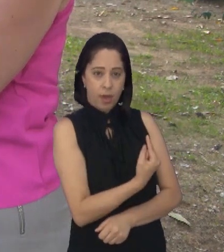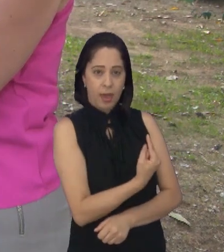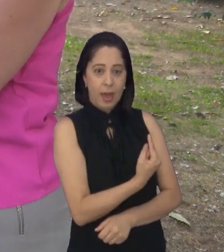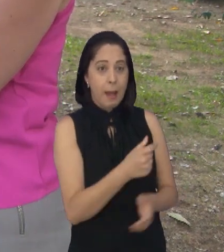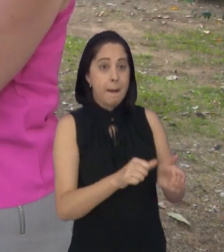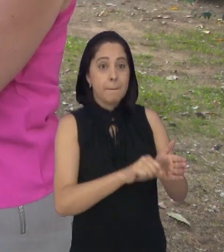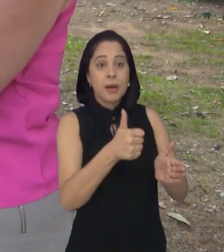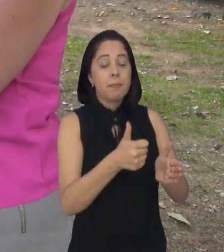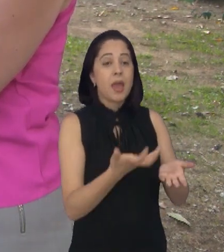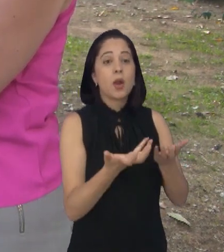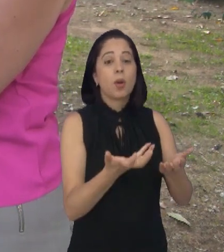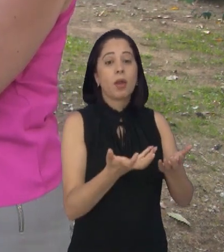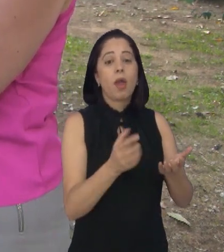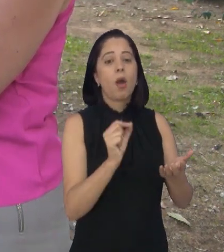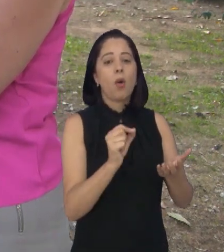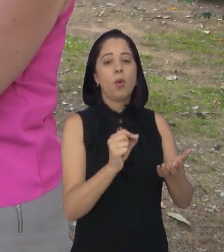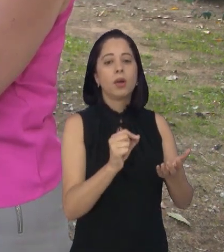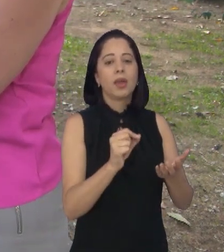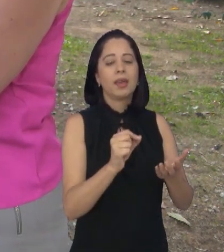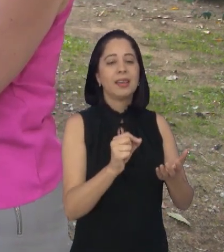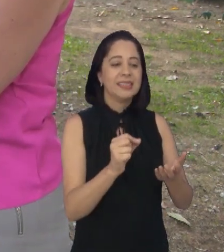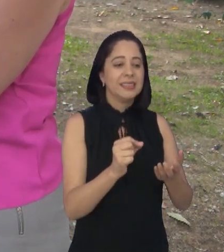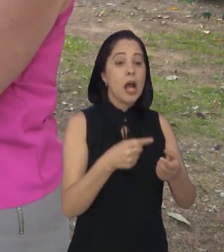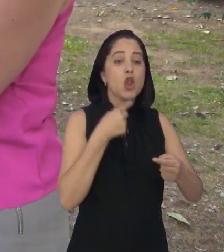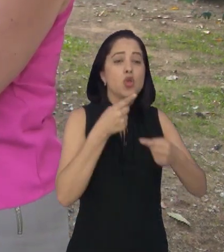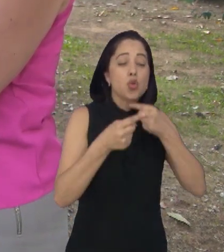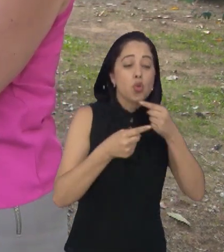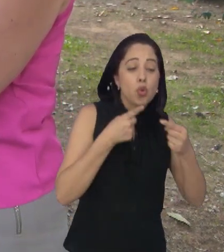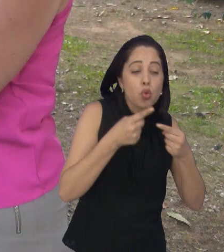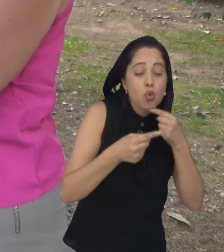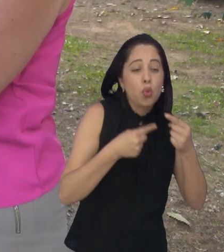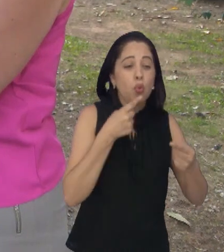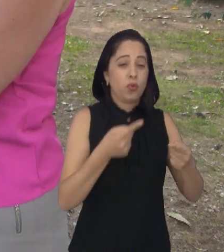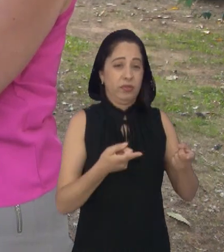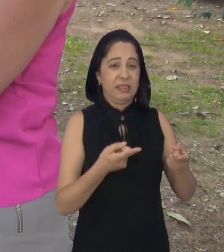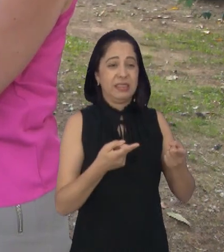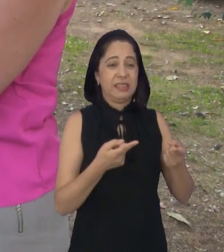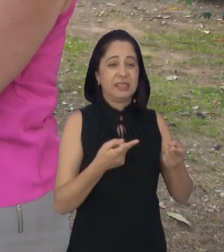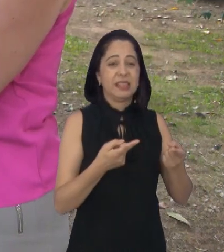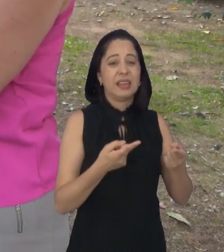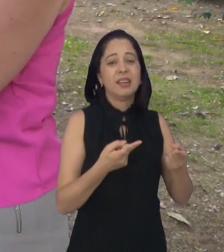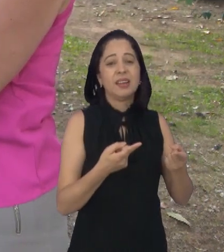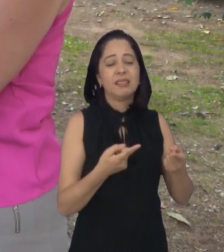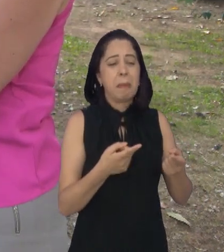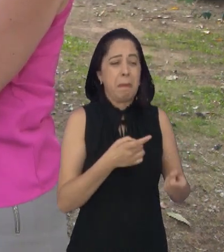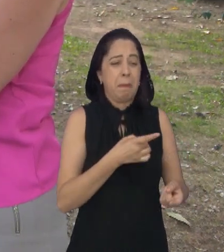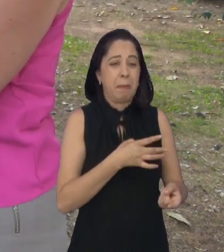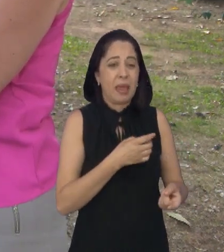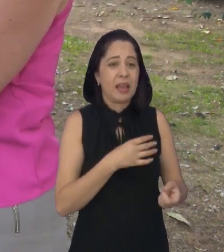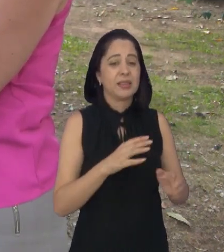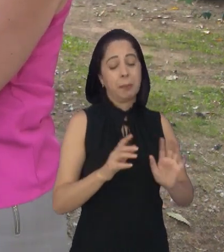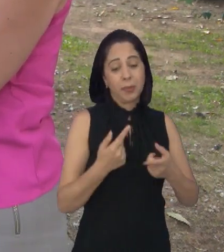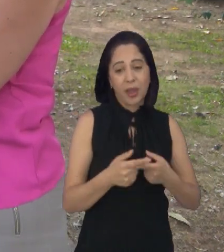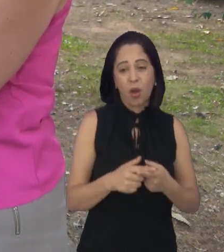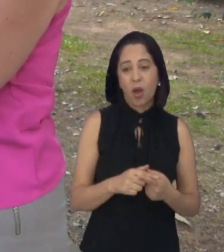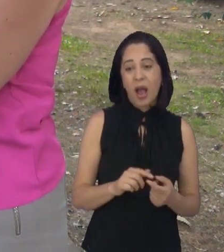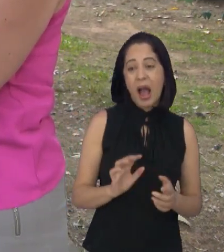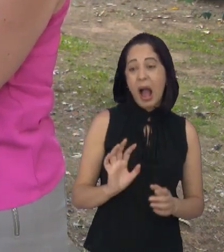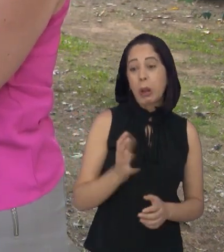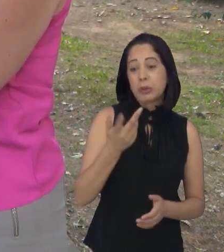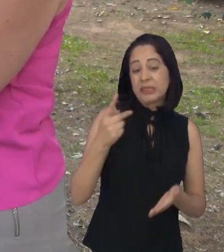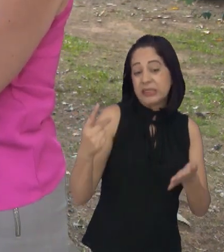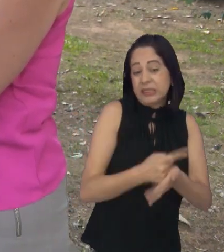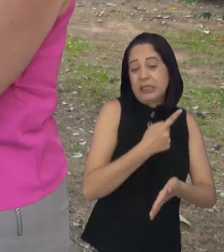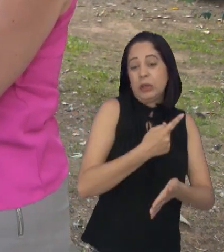falar da dúvida dele que ele tem em relação a ele mesmo, né? Ana, aconteceu um acidente, eu fiquei com